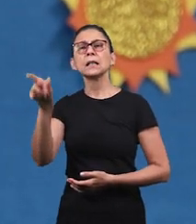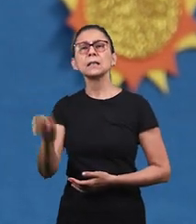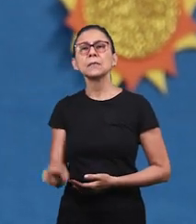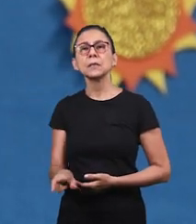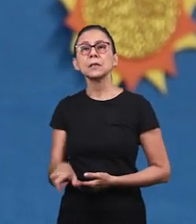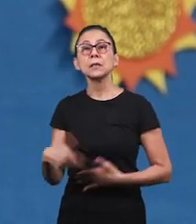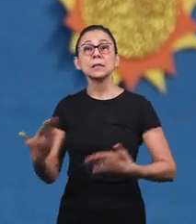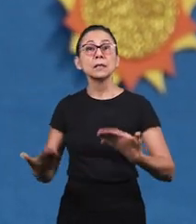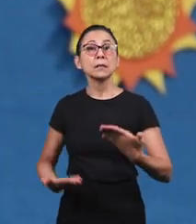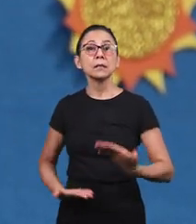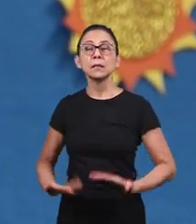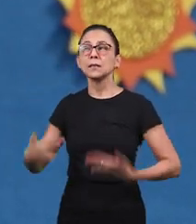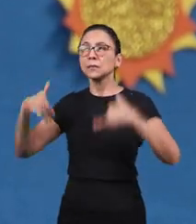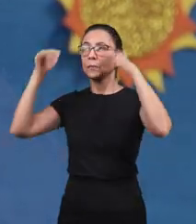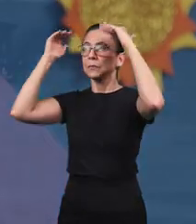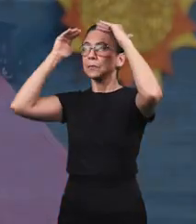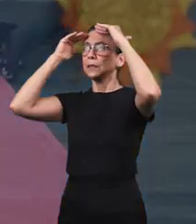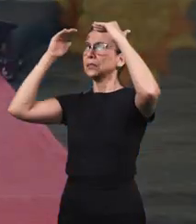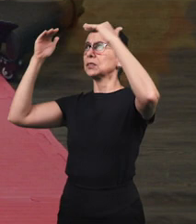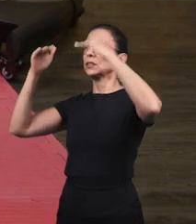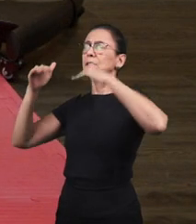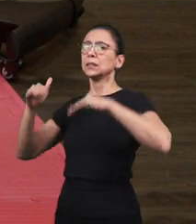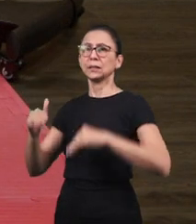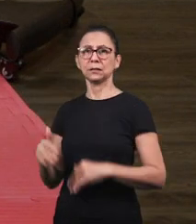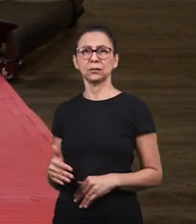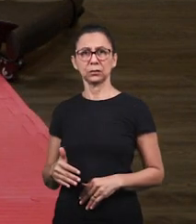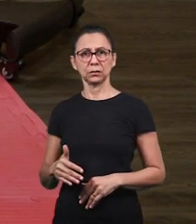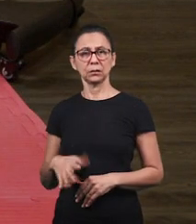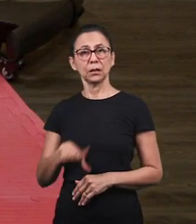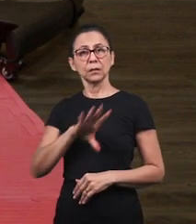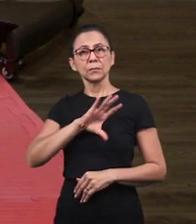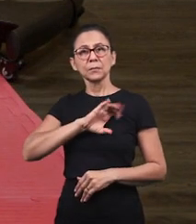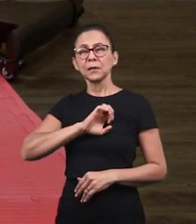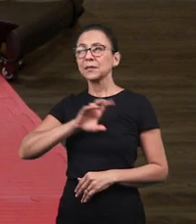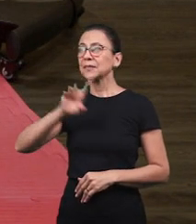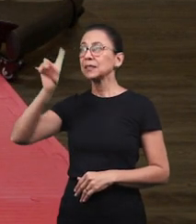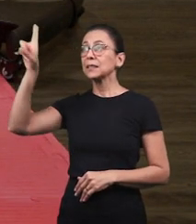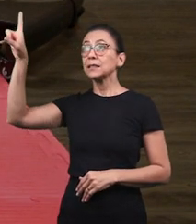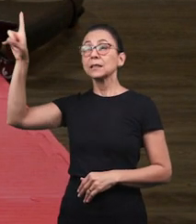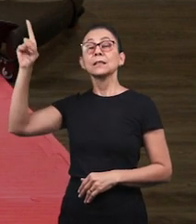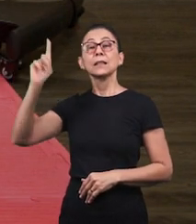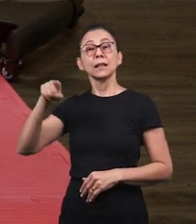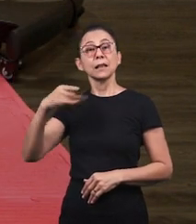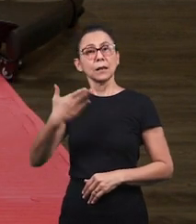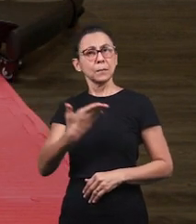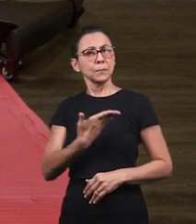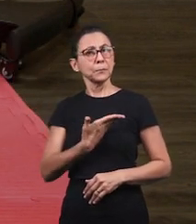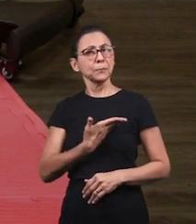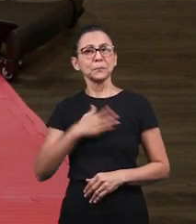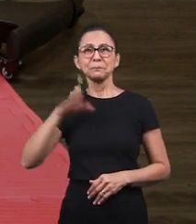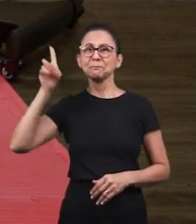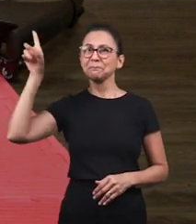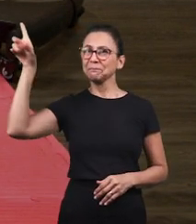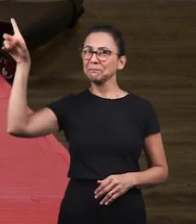com Deus. Noé amava a Deus, era amigo de Deus.